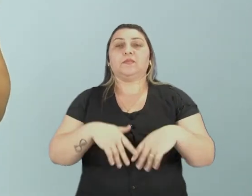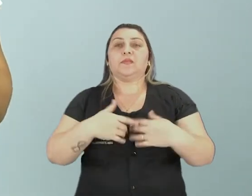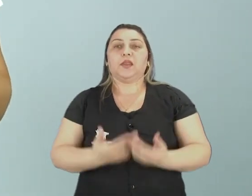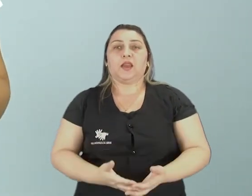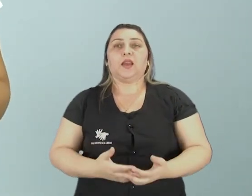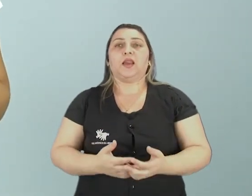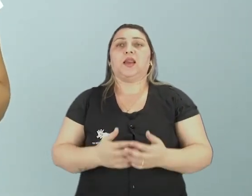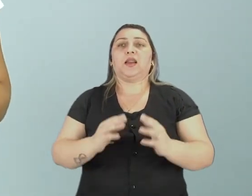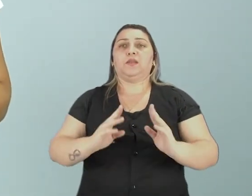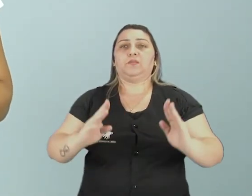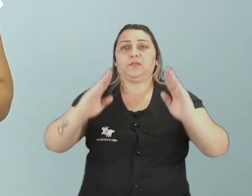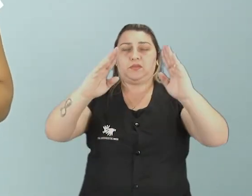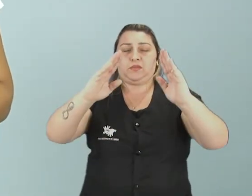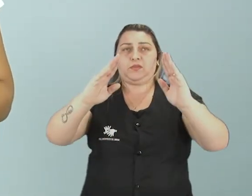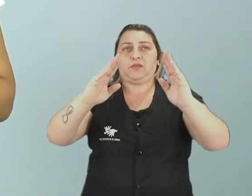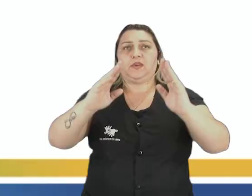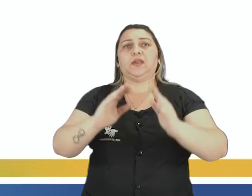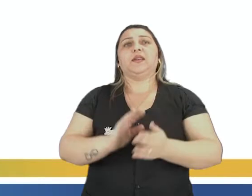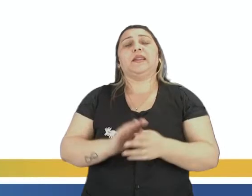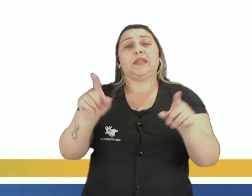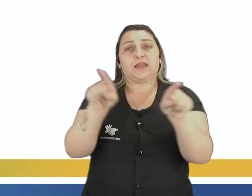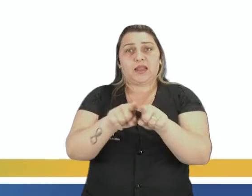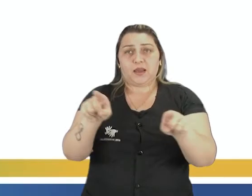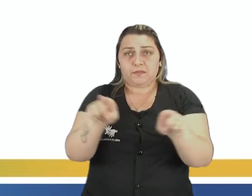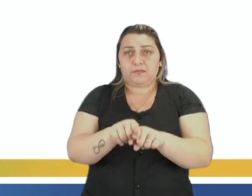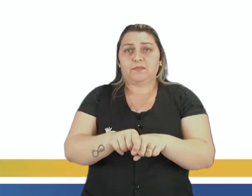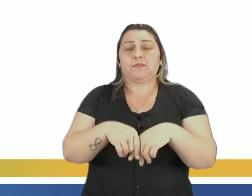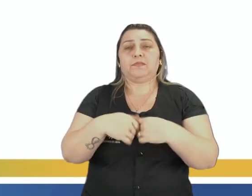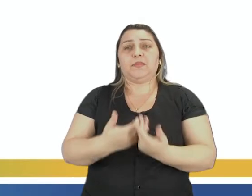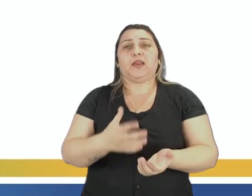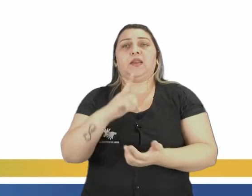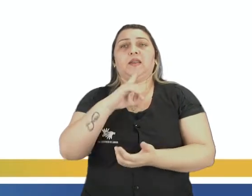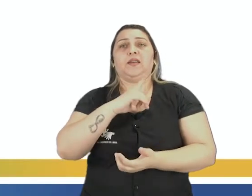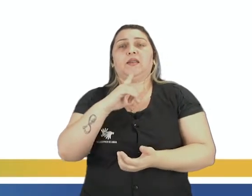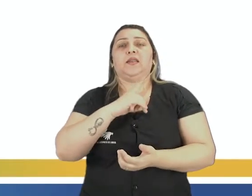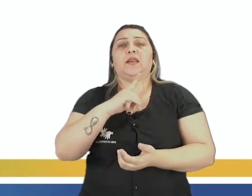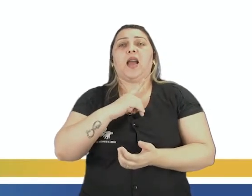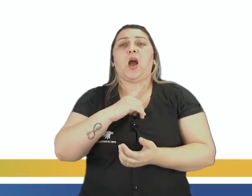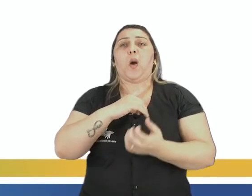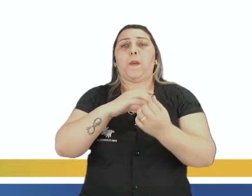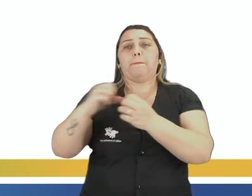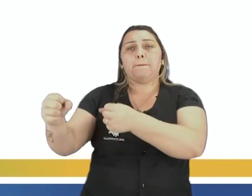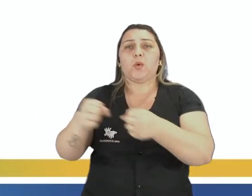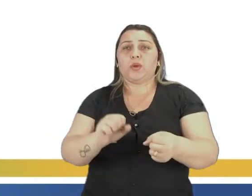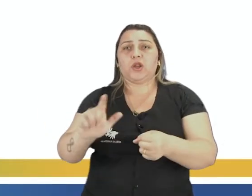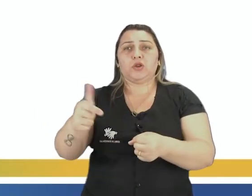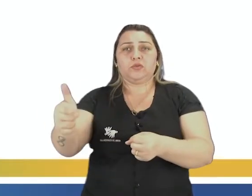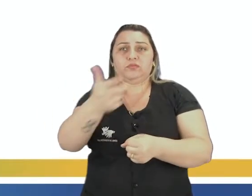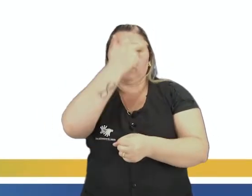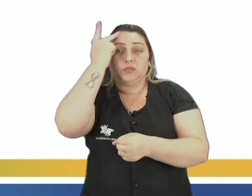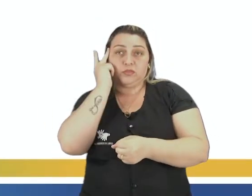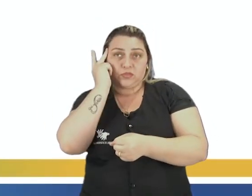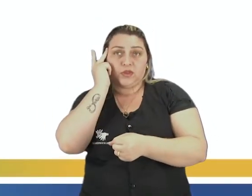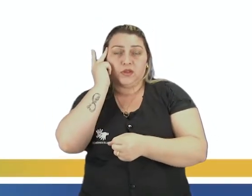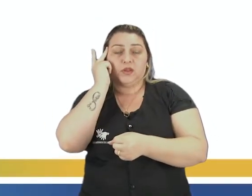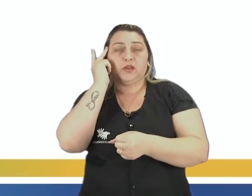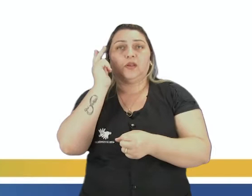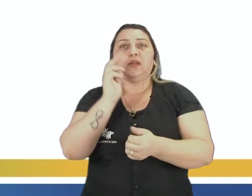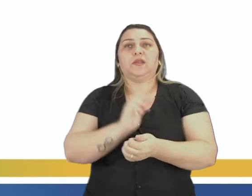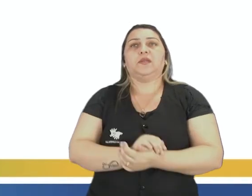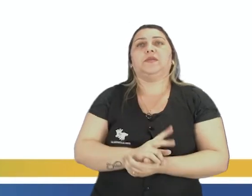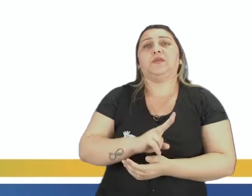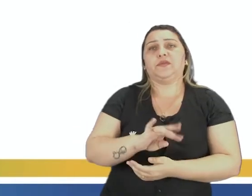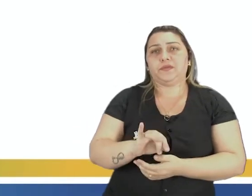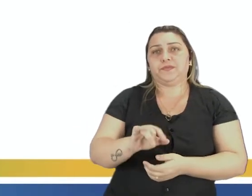forma hierárquica, ou seja, também funcionava sobre o poder de alguém. E aí ela